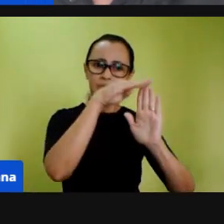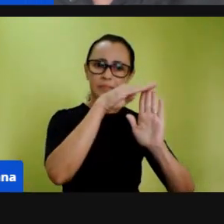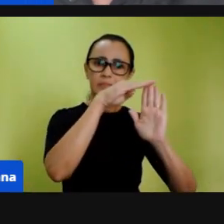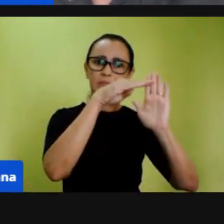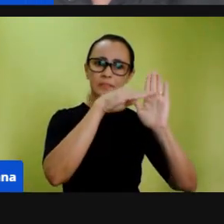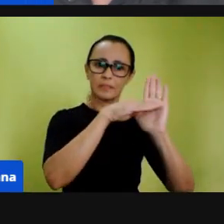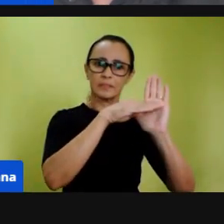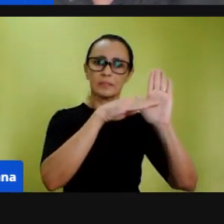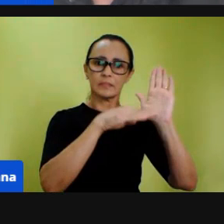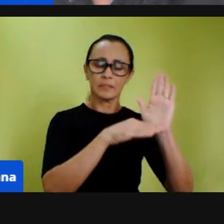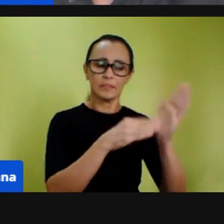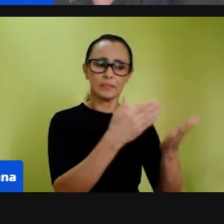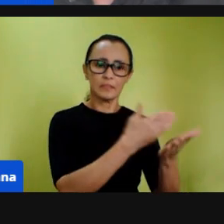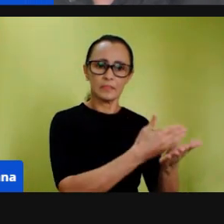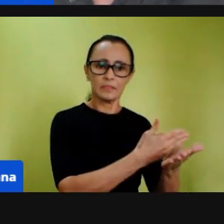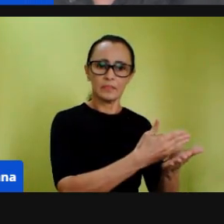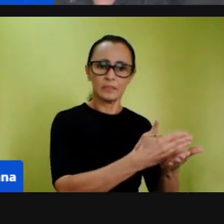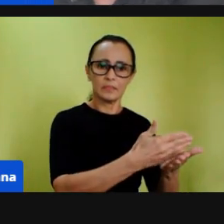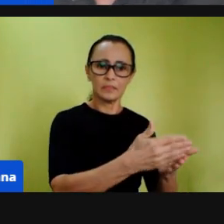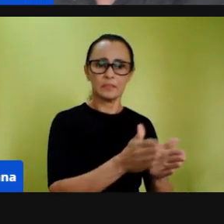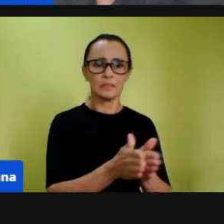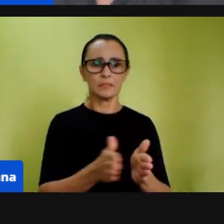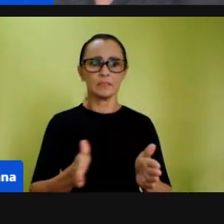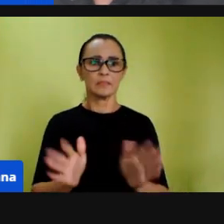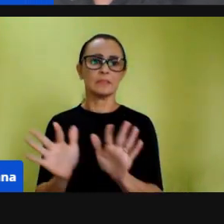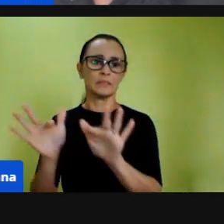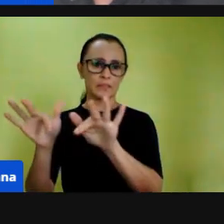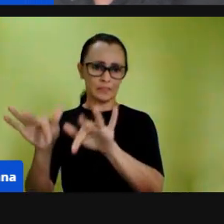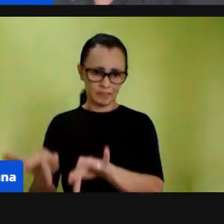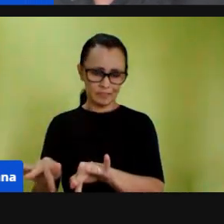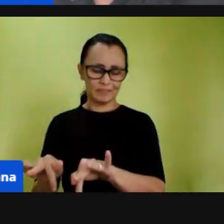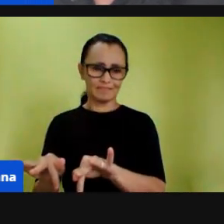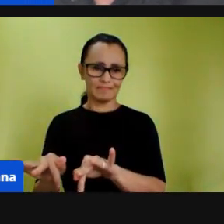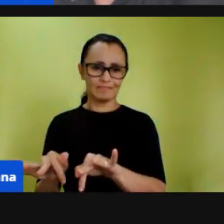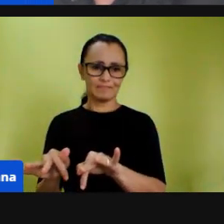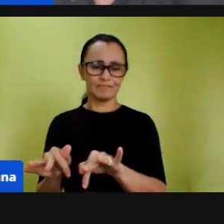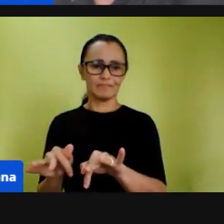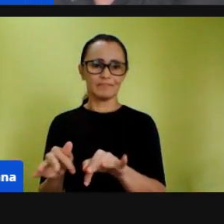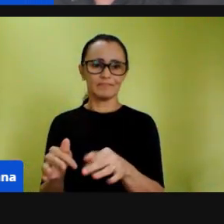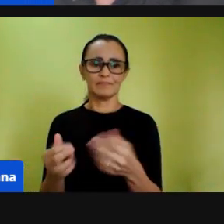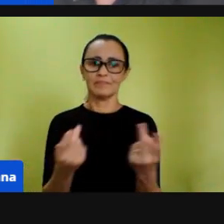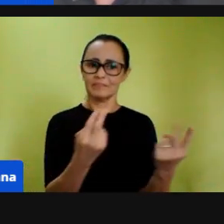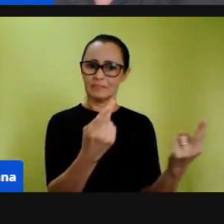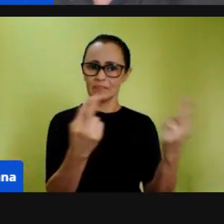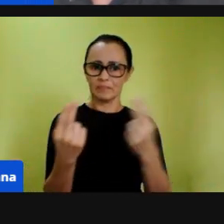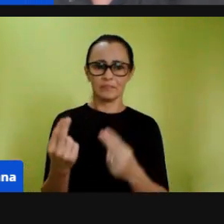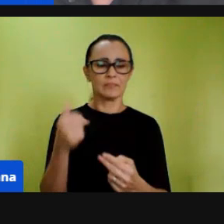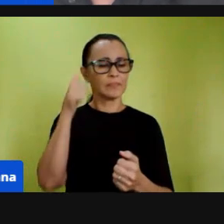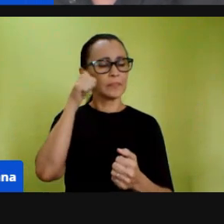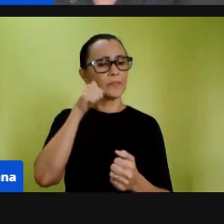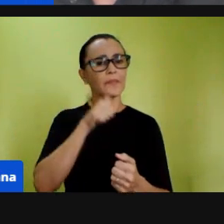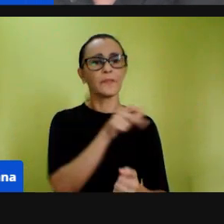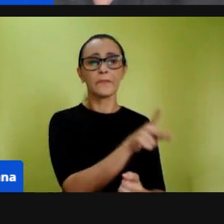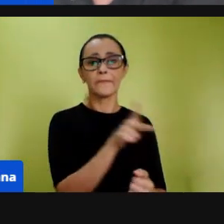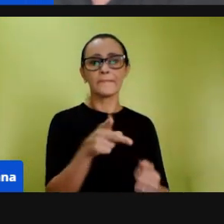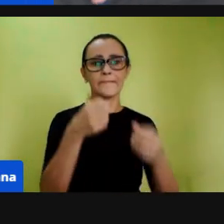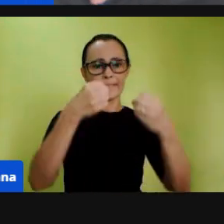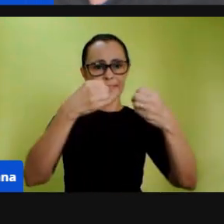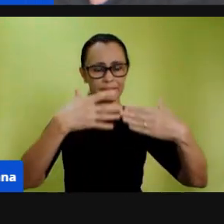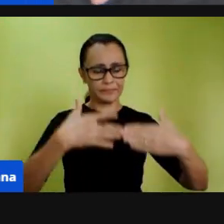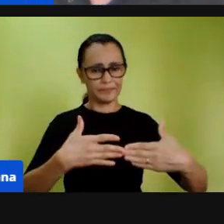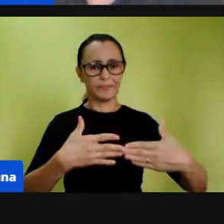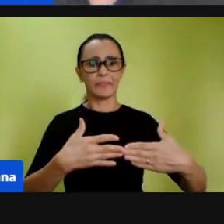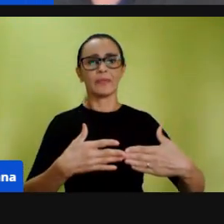começo, meio e fim, como a professora Elisângela colocou, que é muito importante, né? E mais do que tudo, né,